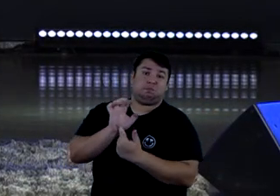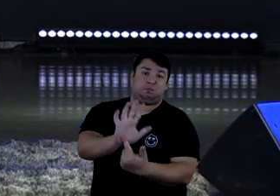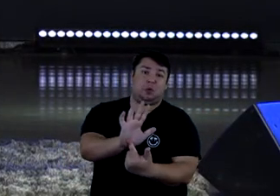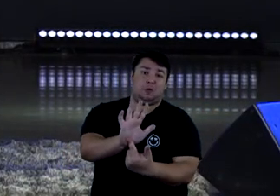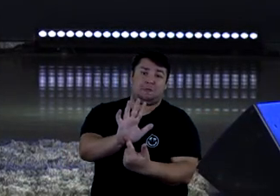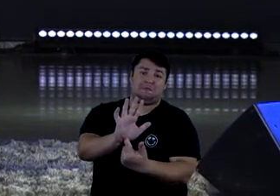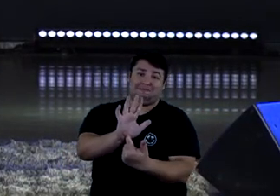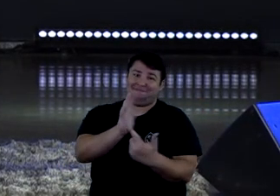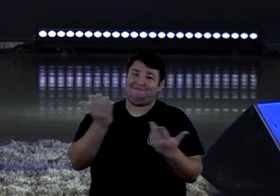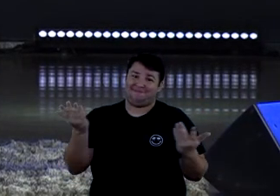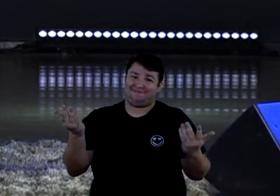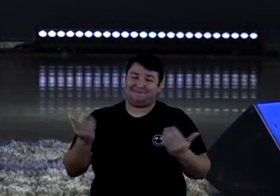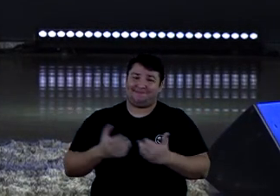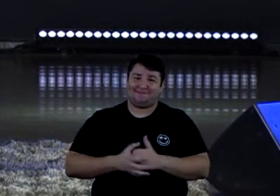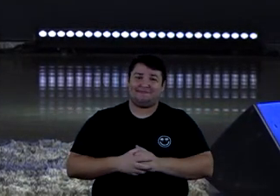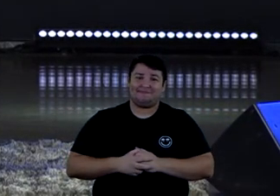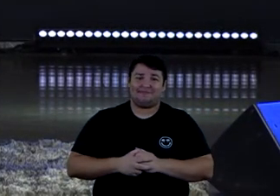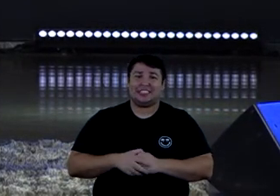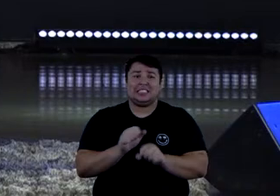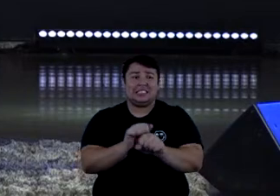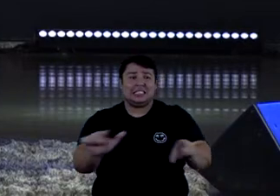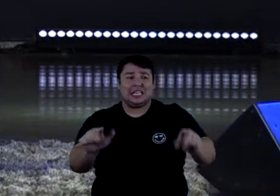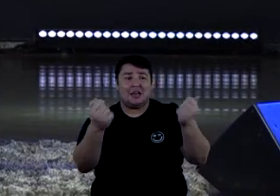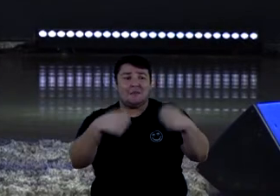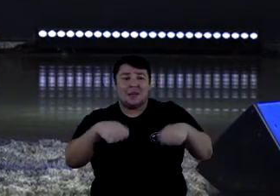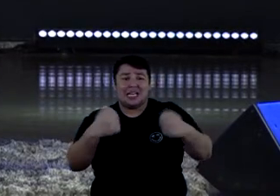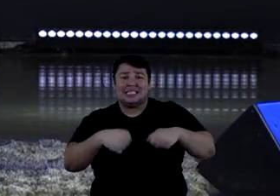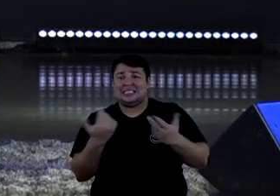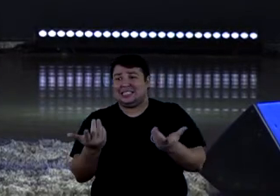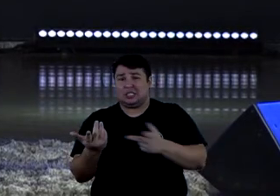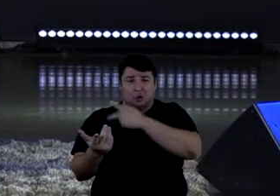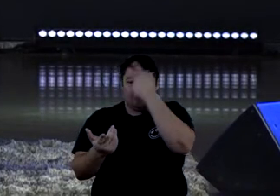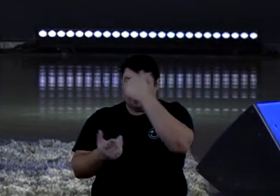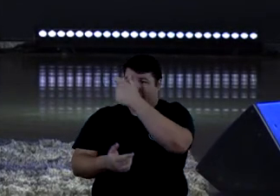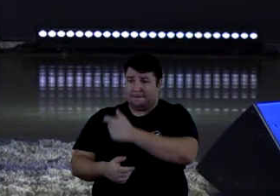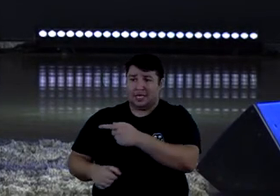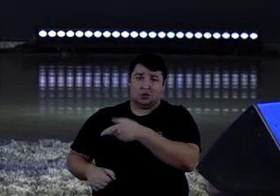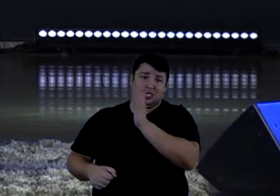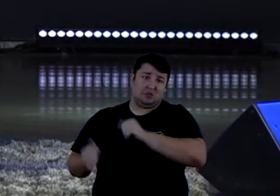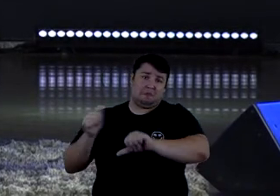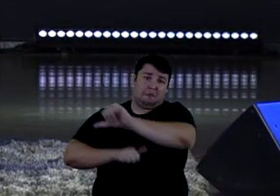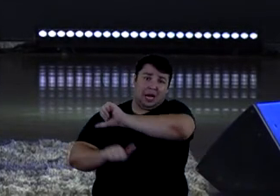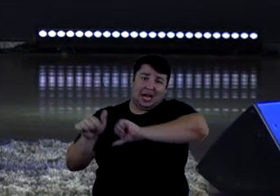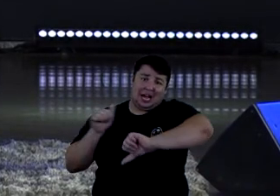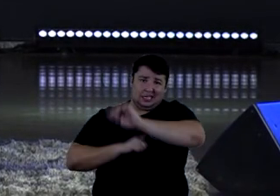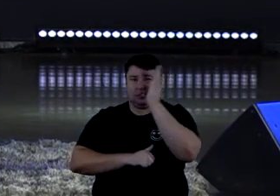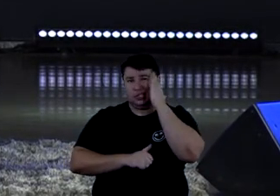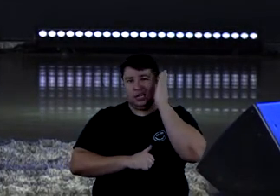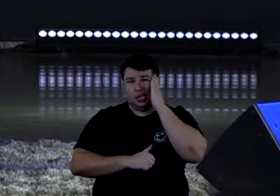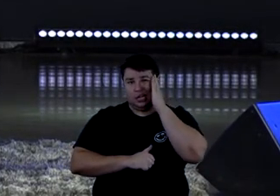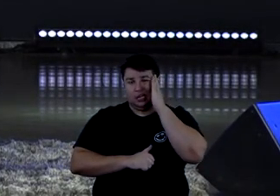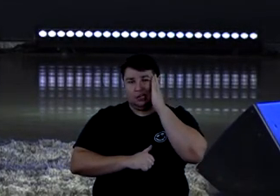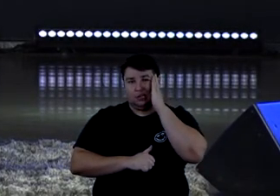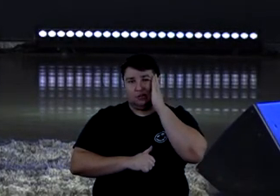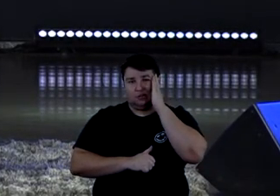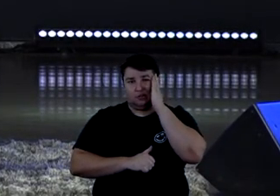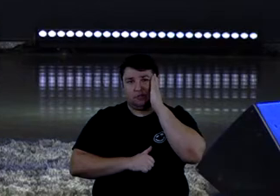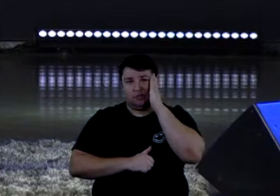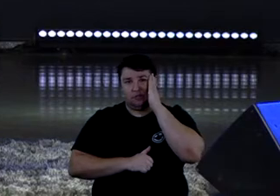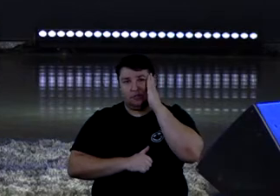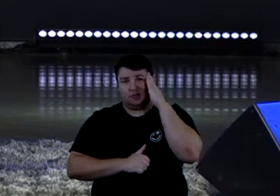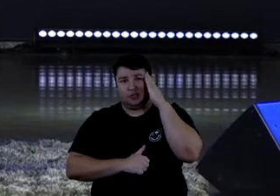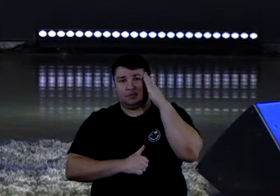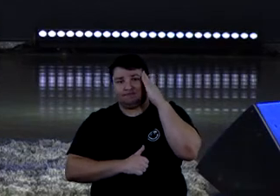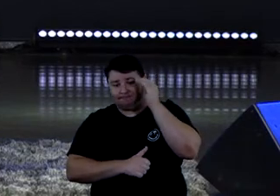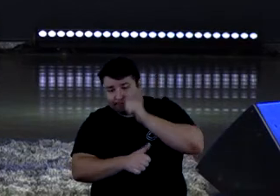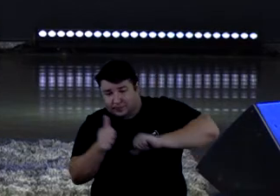sua recomendação. Ninguém precisa recomendar uma pessoa transformada. Os frutos falam por si,